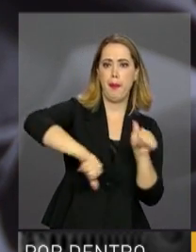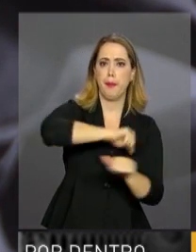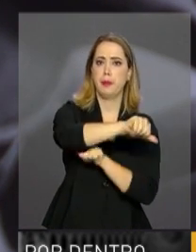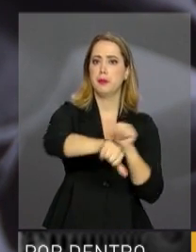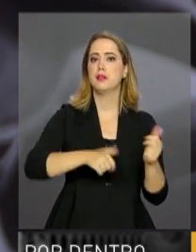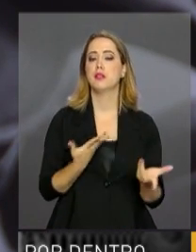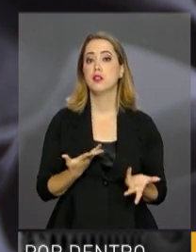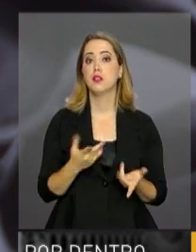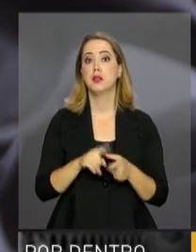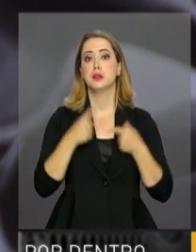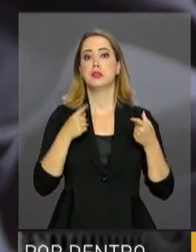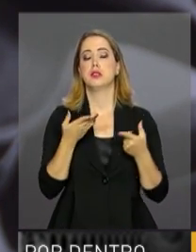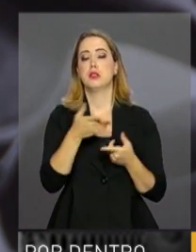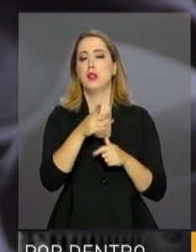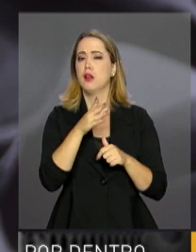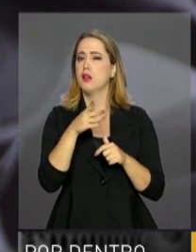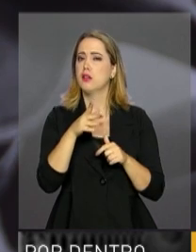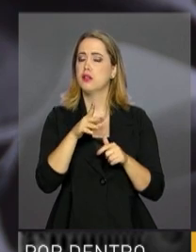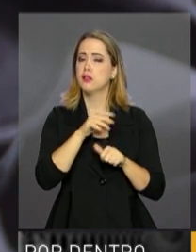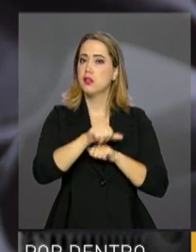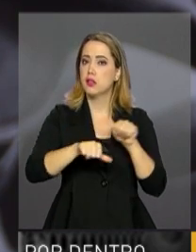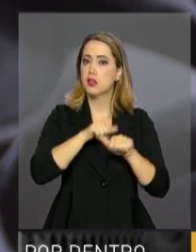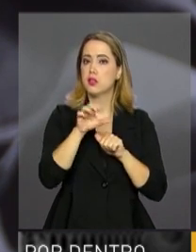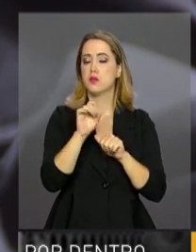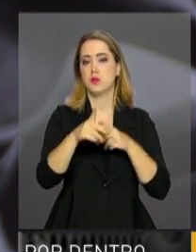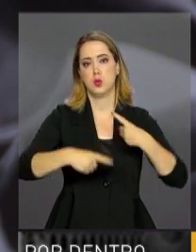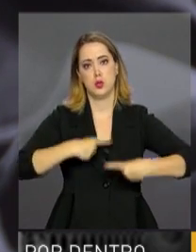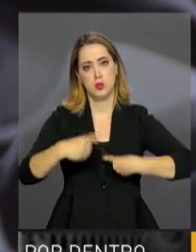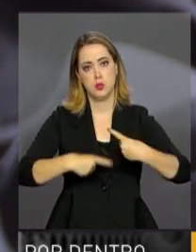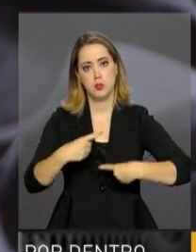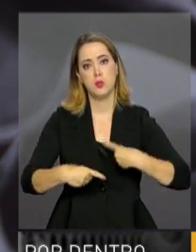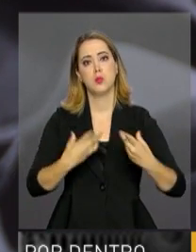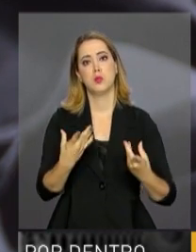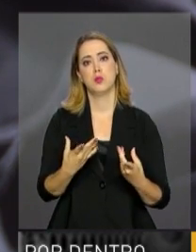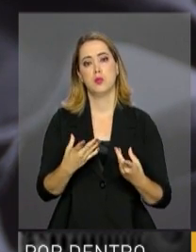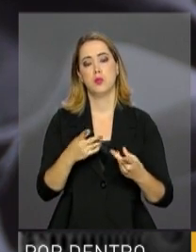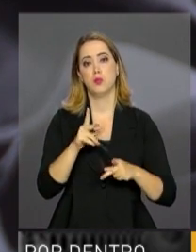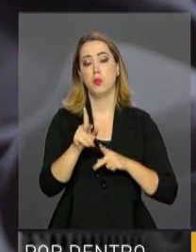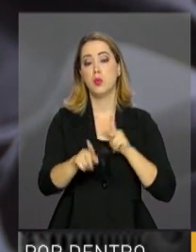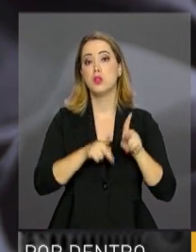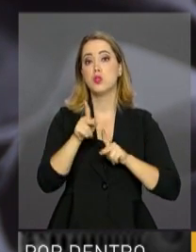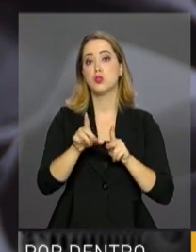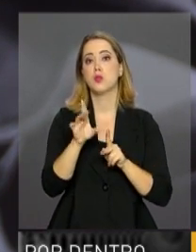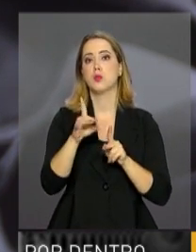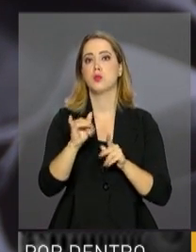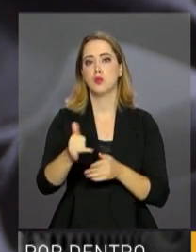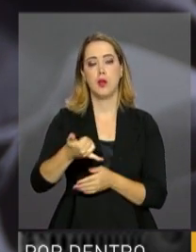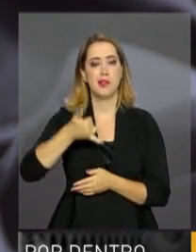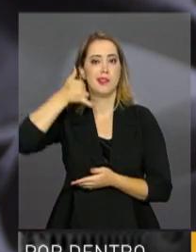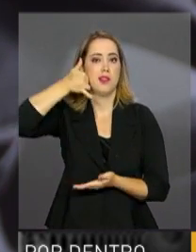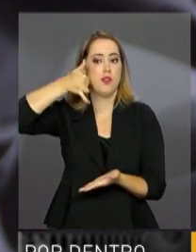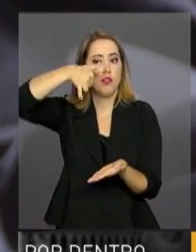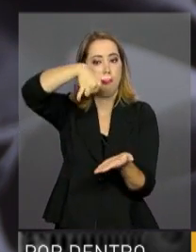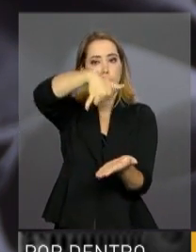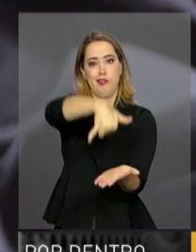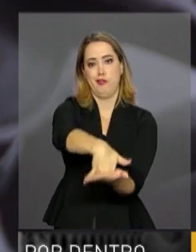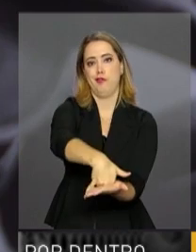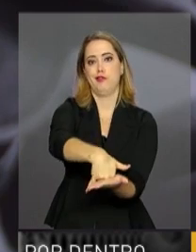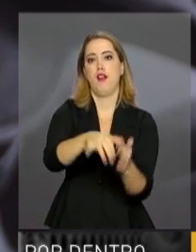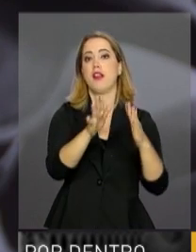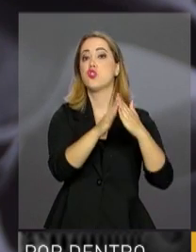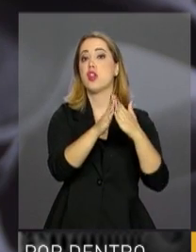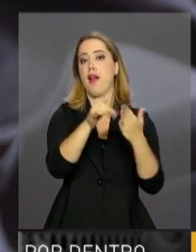ela transforma apenas as políticas públicas da telefonia fixa, que é uma telefonia que